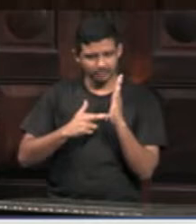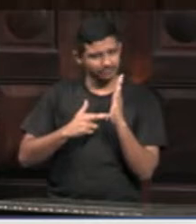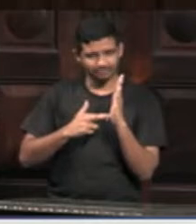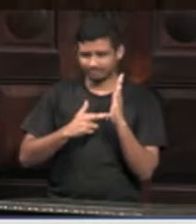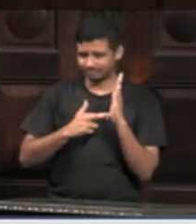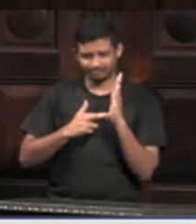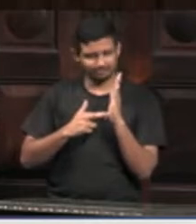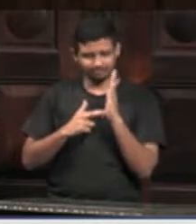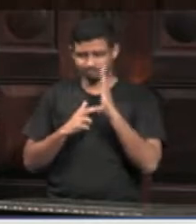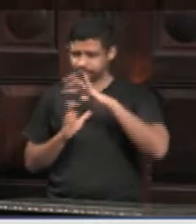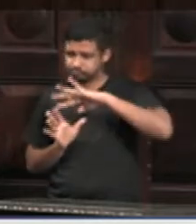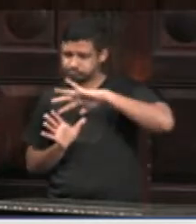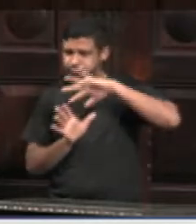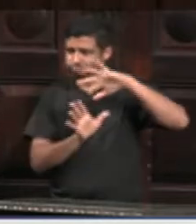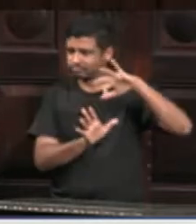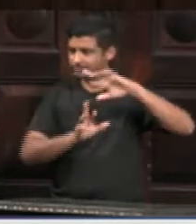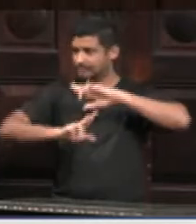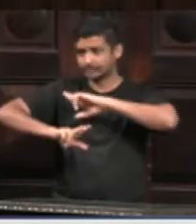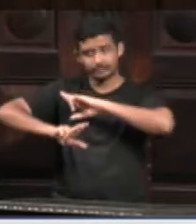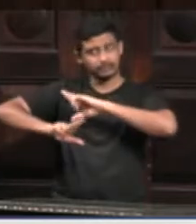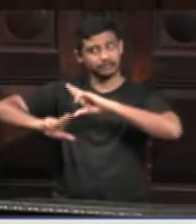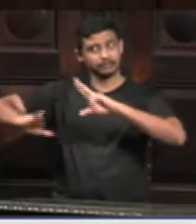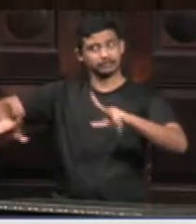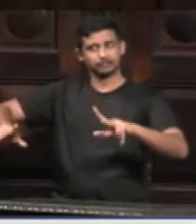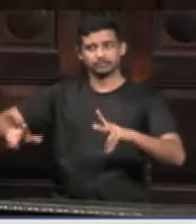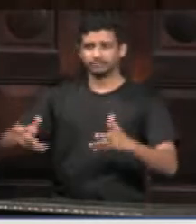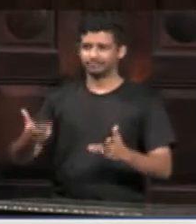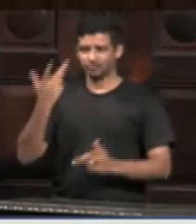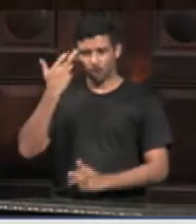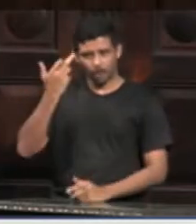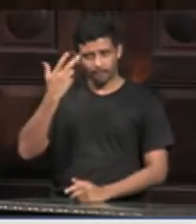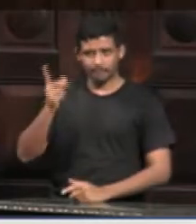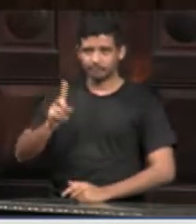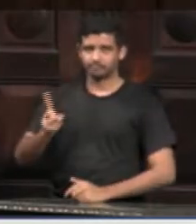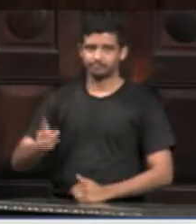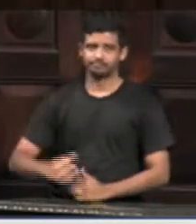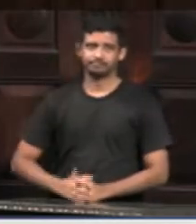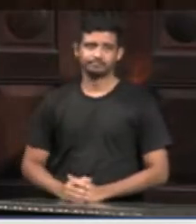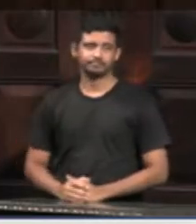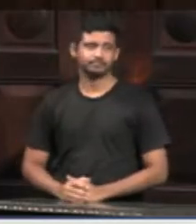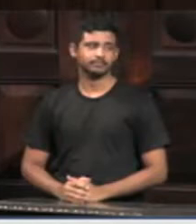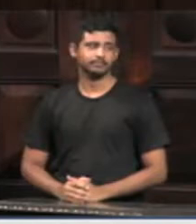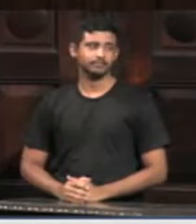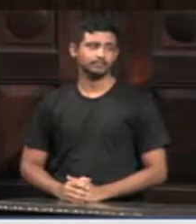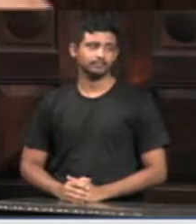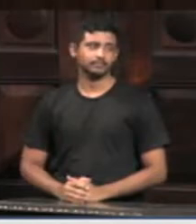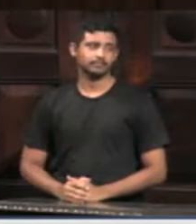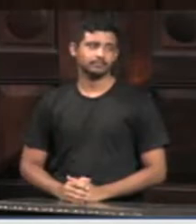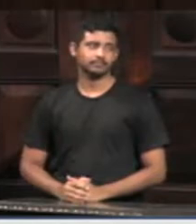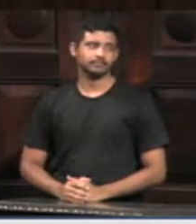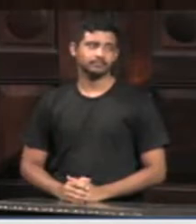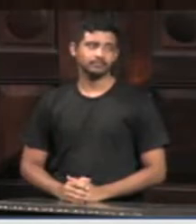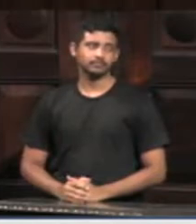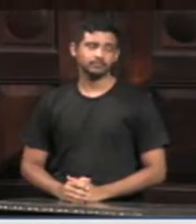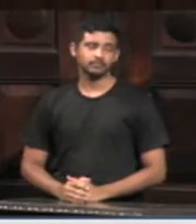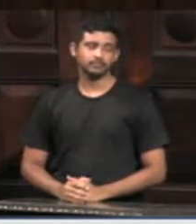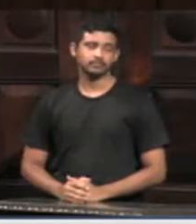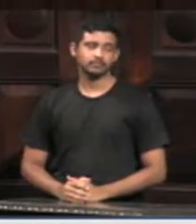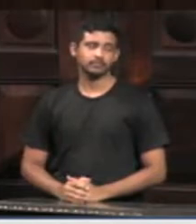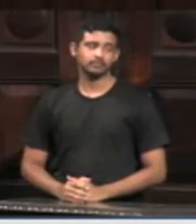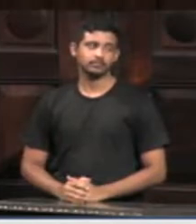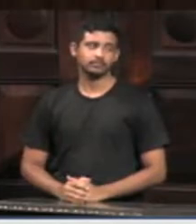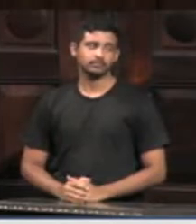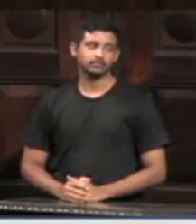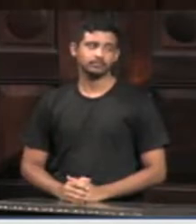daquilo que tem sido normal em termos de diferença de um para o outro.